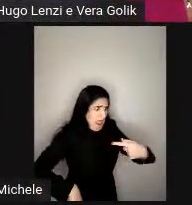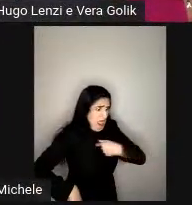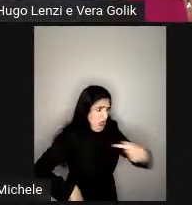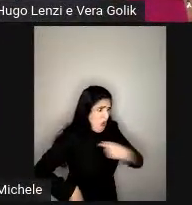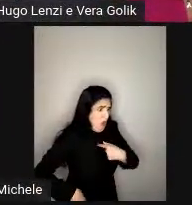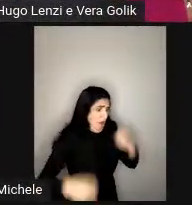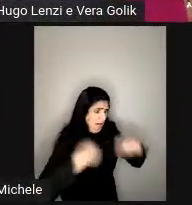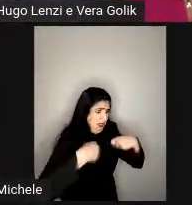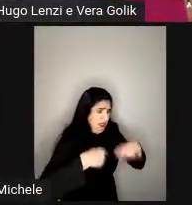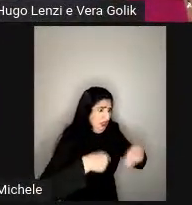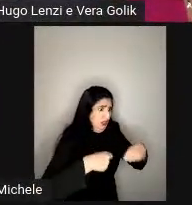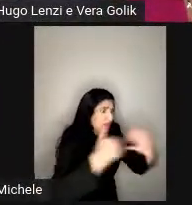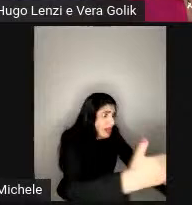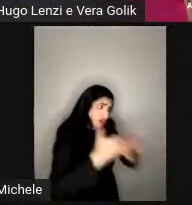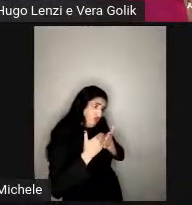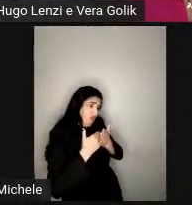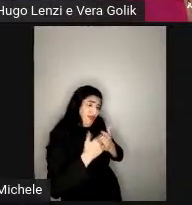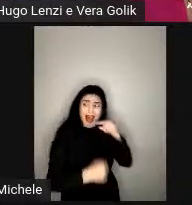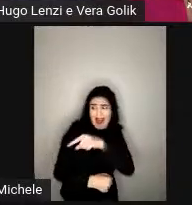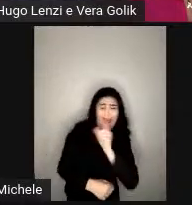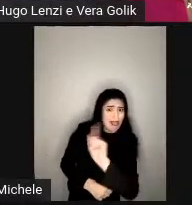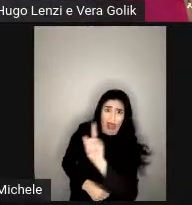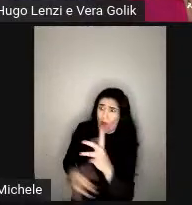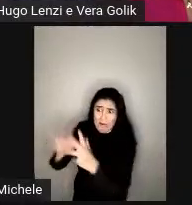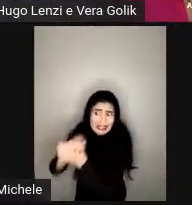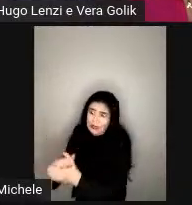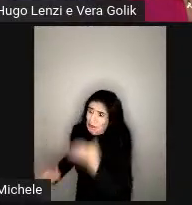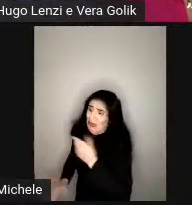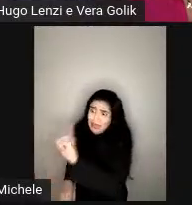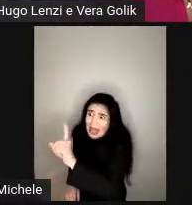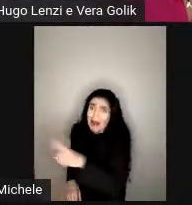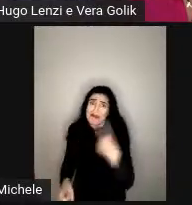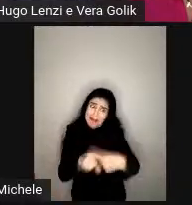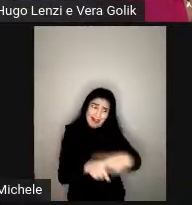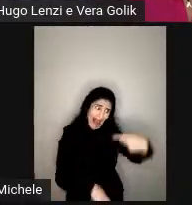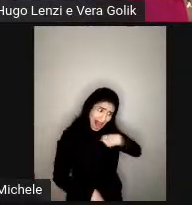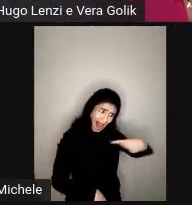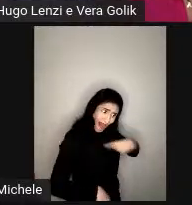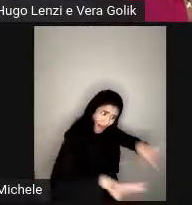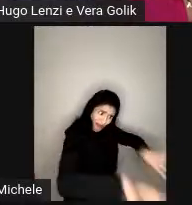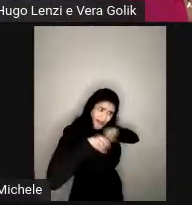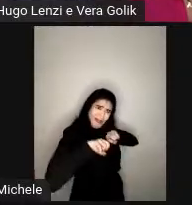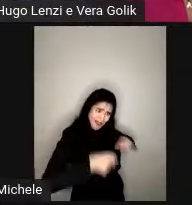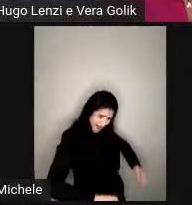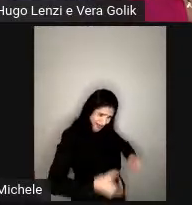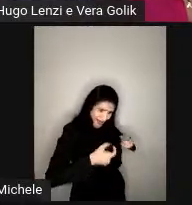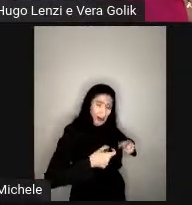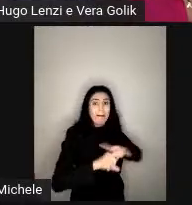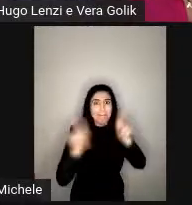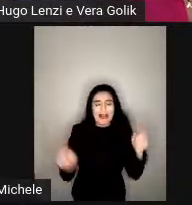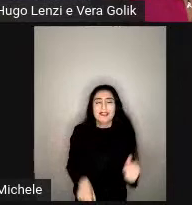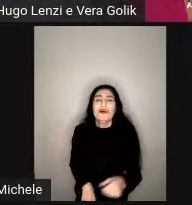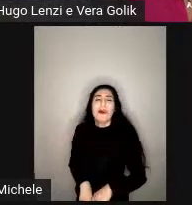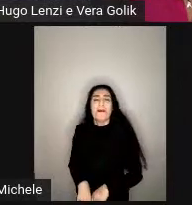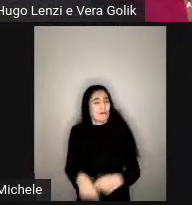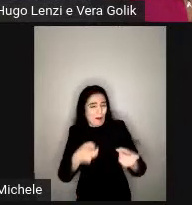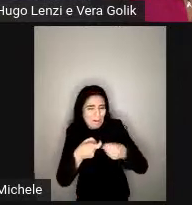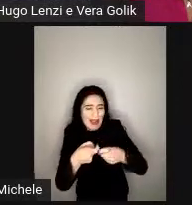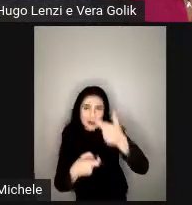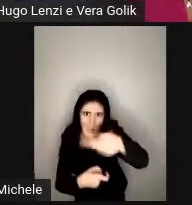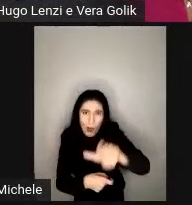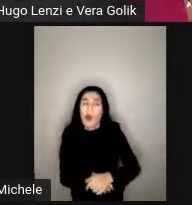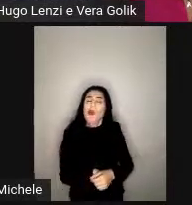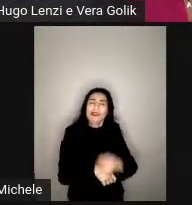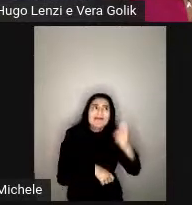ele. E eu acho que foi a grande sabedoria desse médico, porque a partir dali eu pensava: